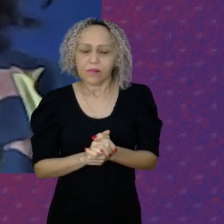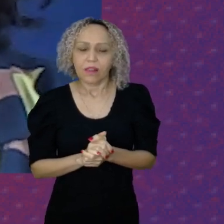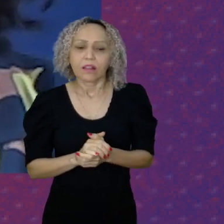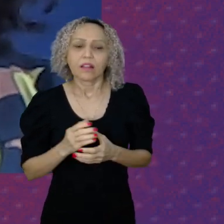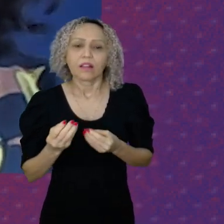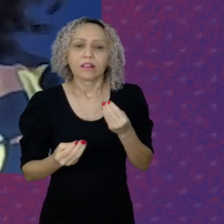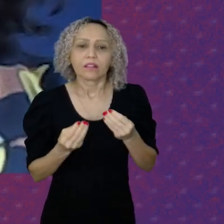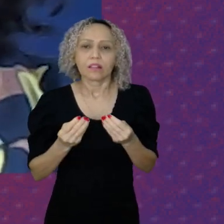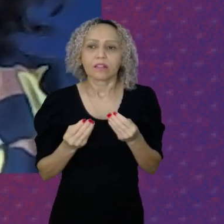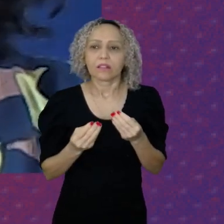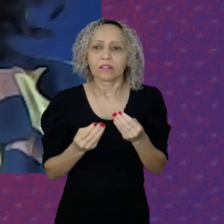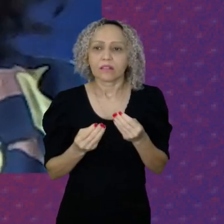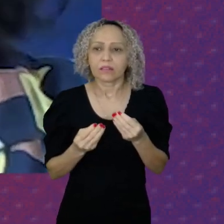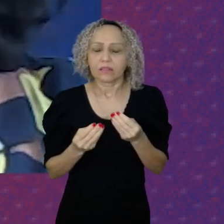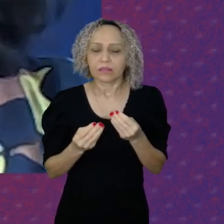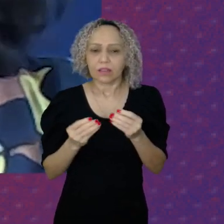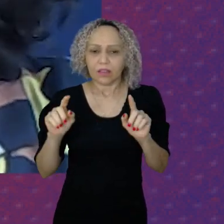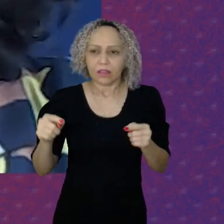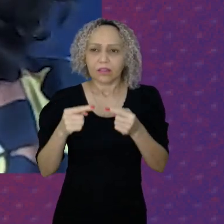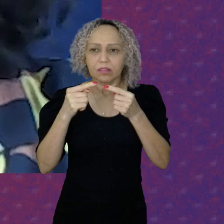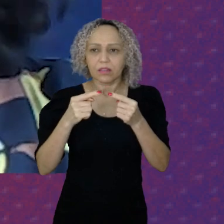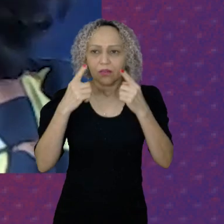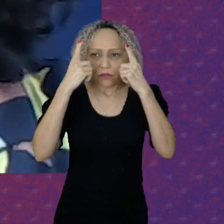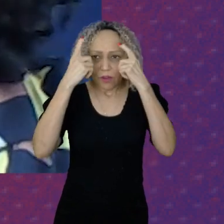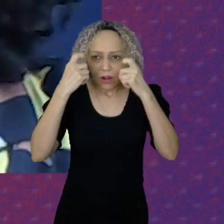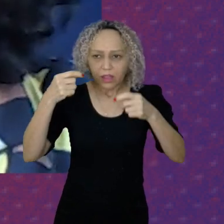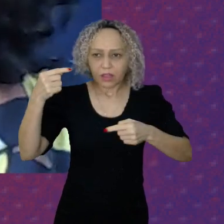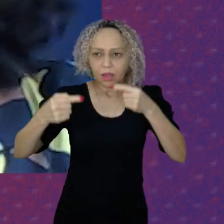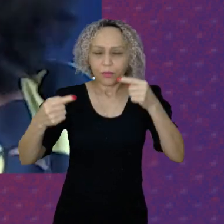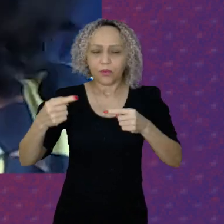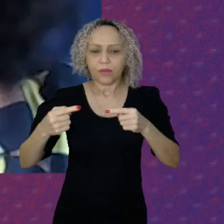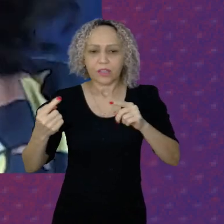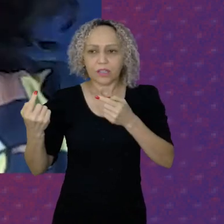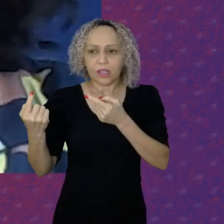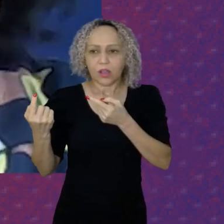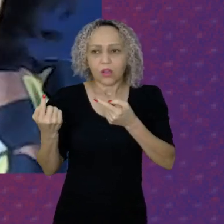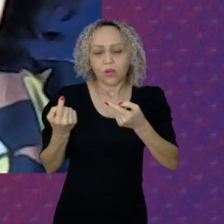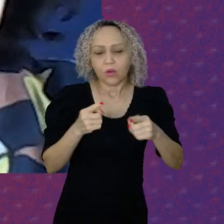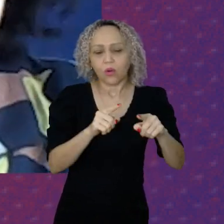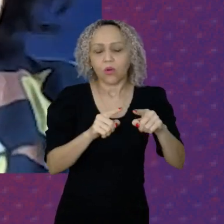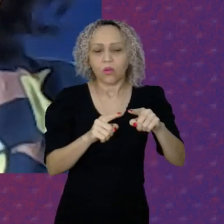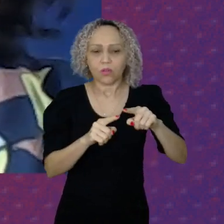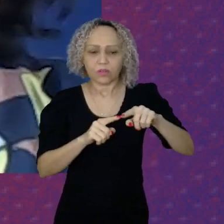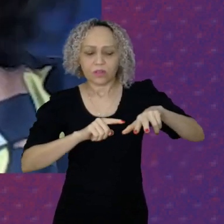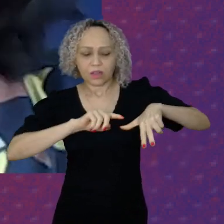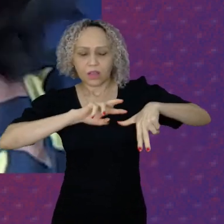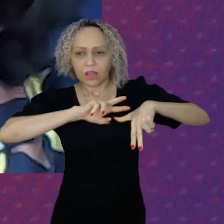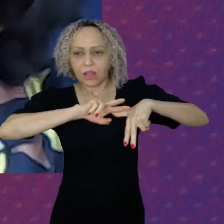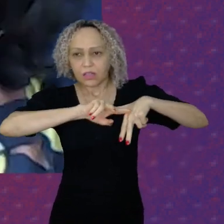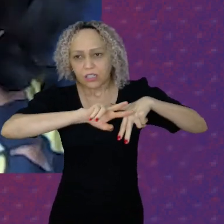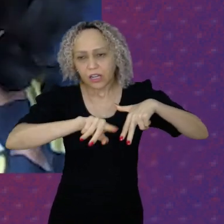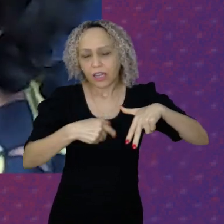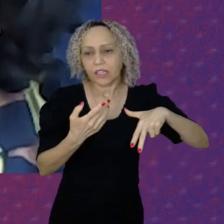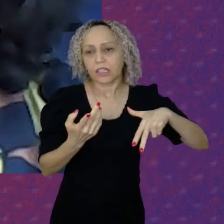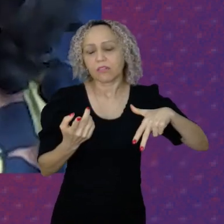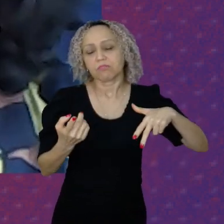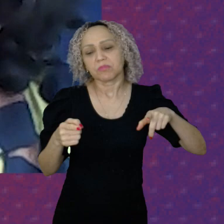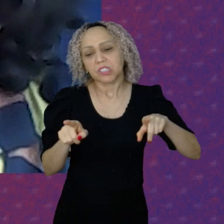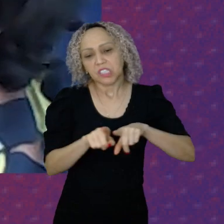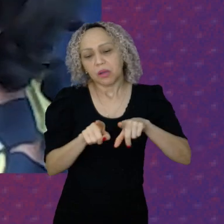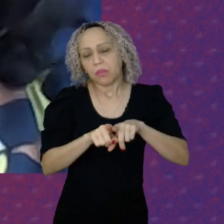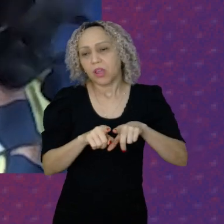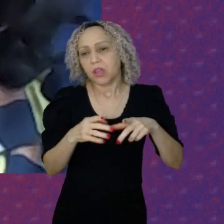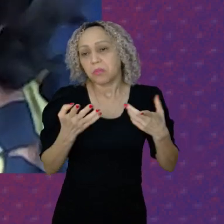relativas, né, à violência política, de gênero e raça. E, por conta